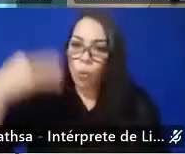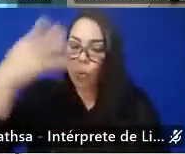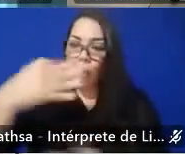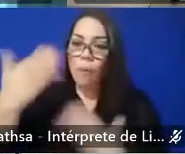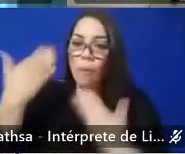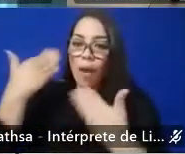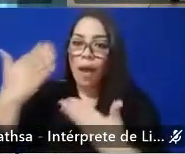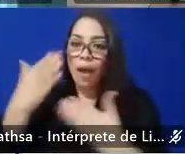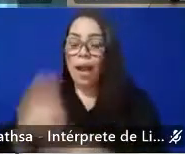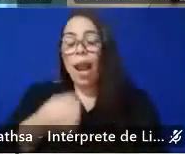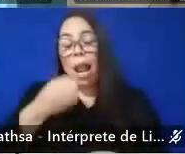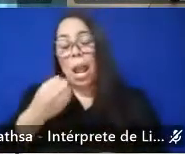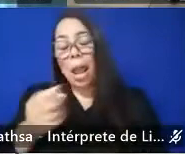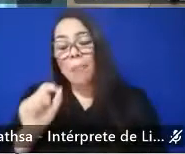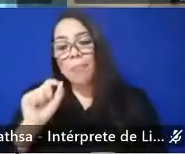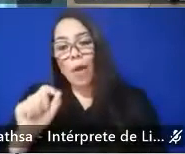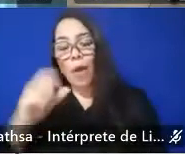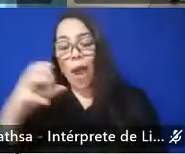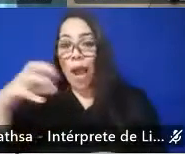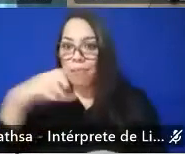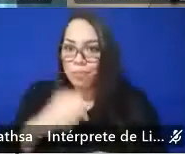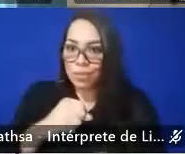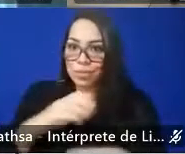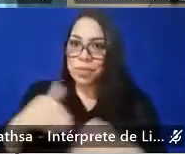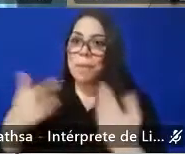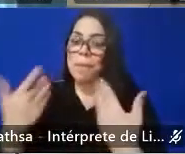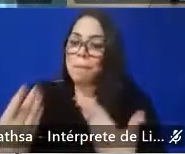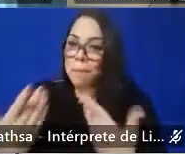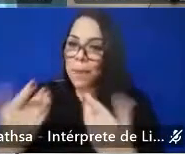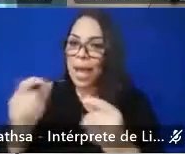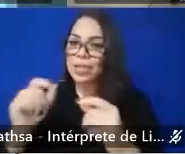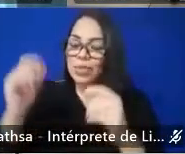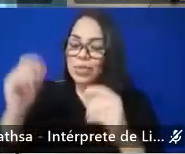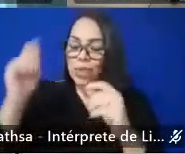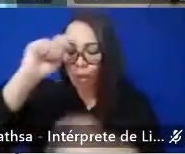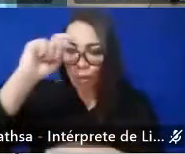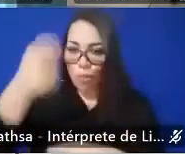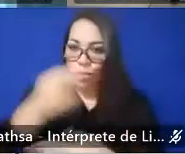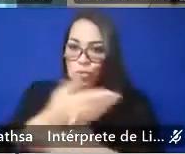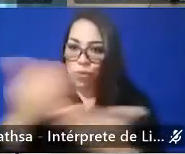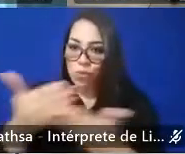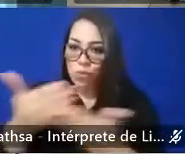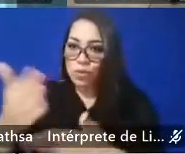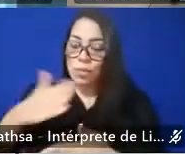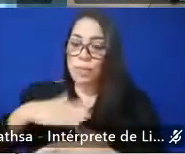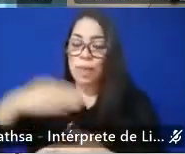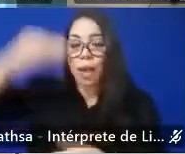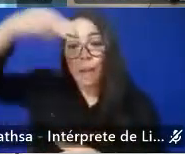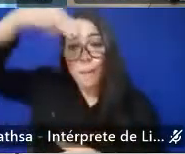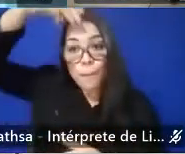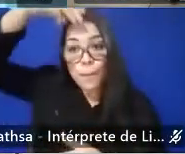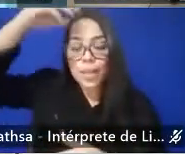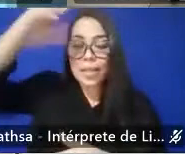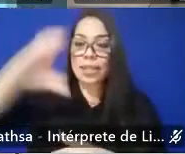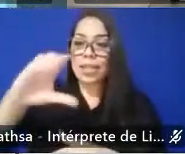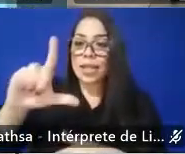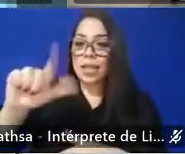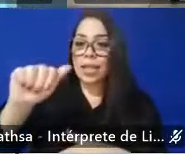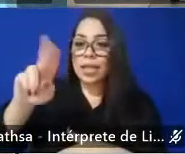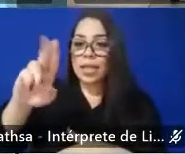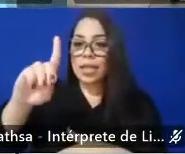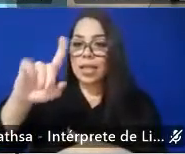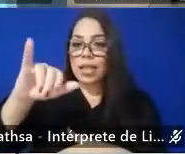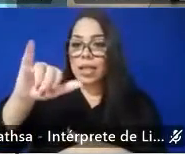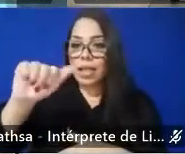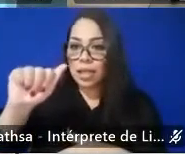senso deve ser curto por isso a todos homenagem através de mim as madrinhas Cláudia Maria Macedo Pereira dos